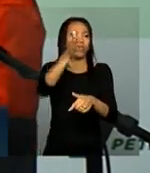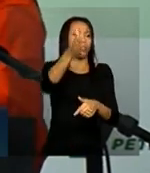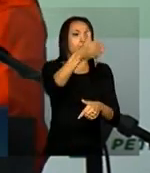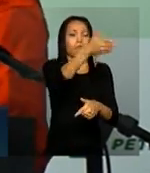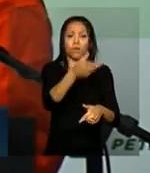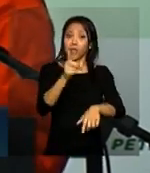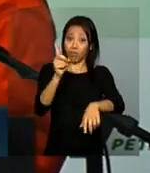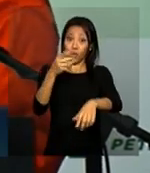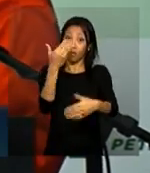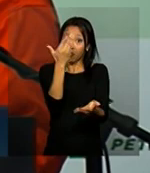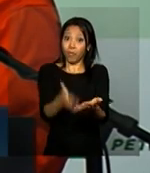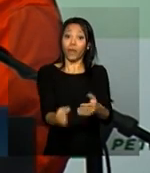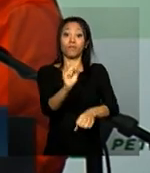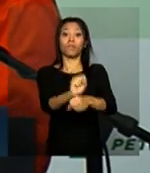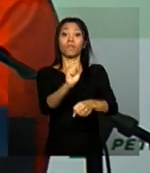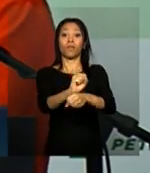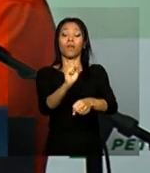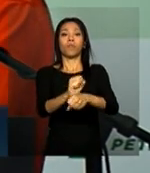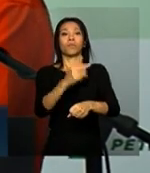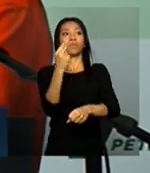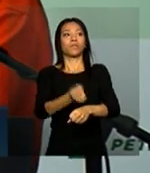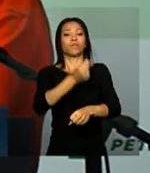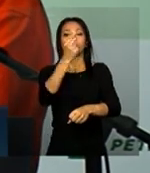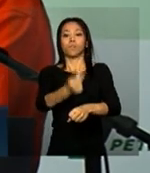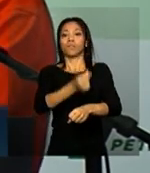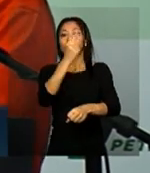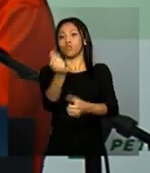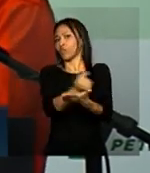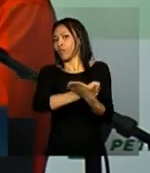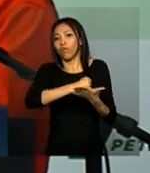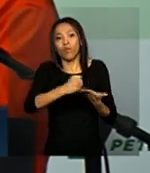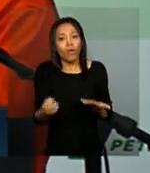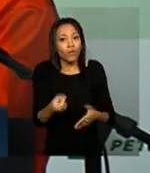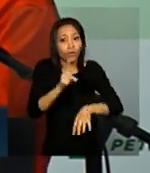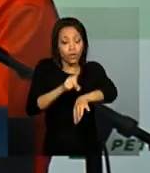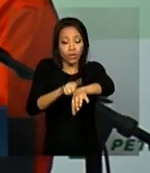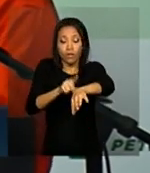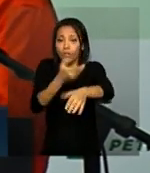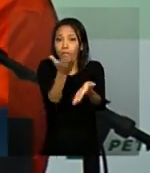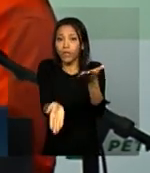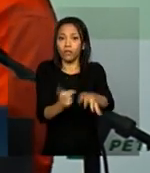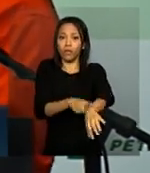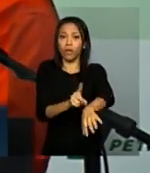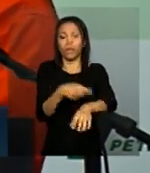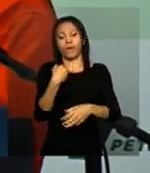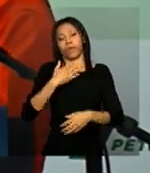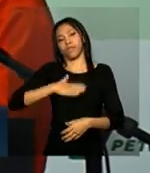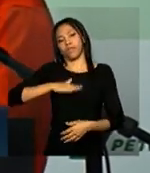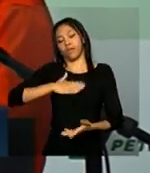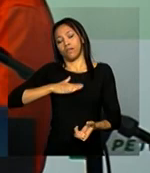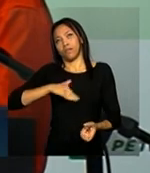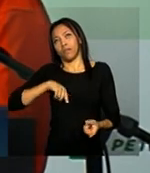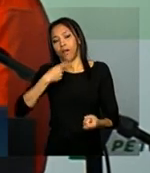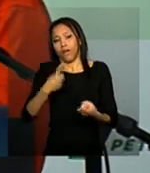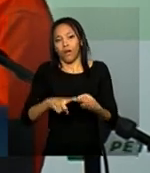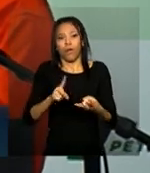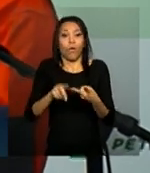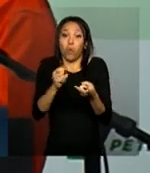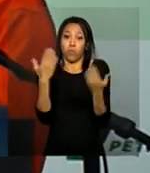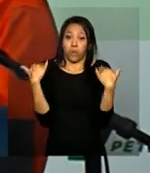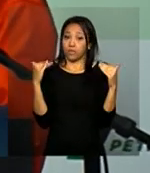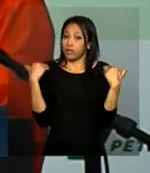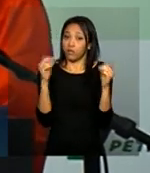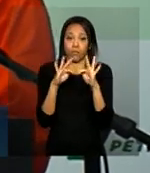é um tempo morto. É o tempo que você perdeu, né, para descansar, para ter lazer com a